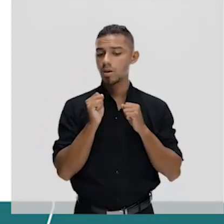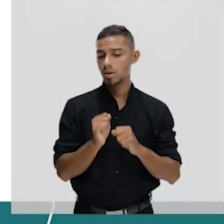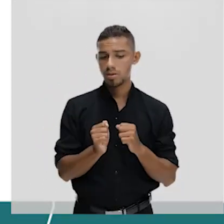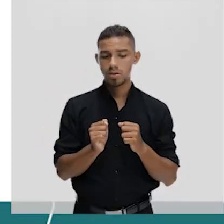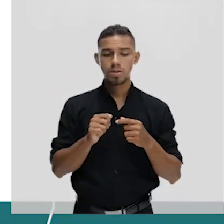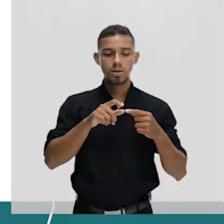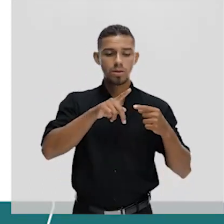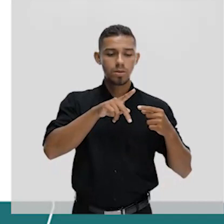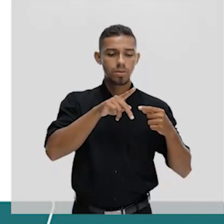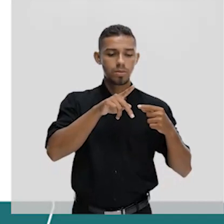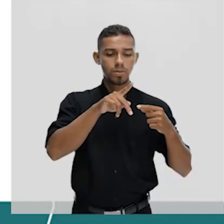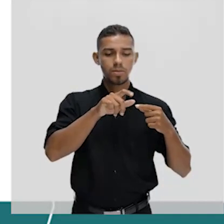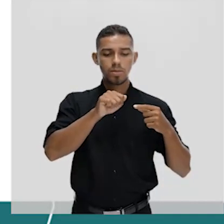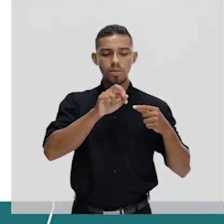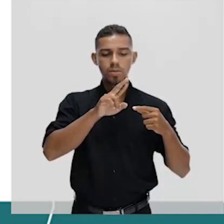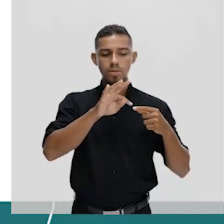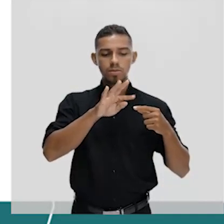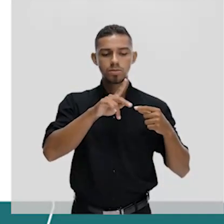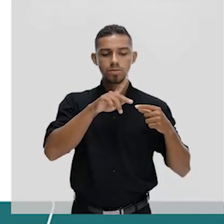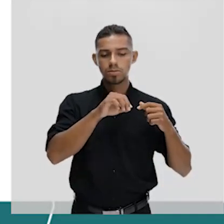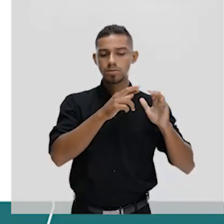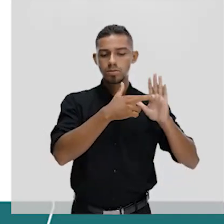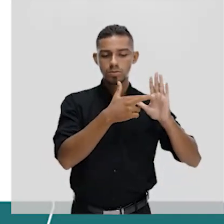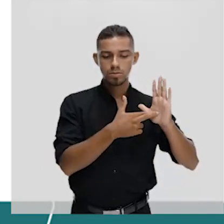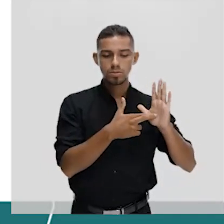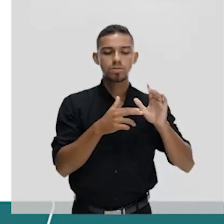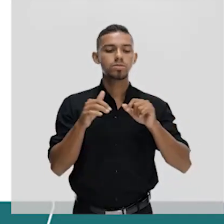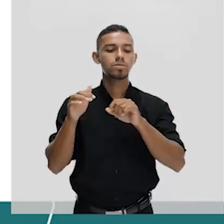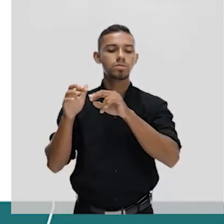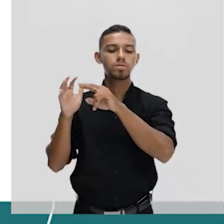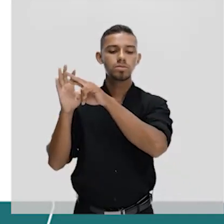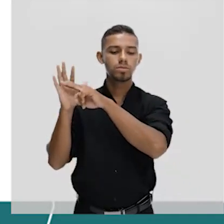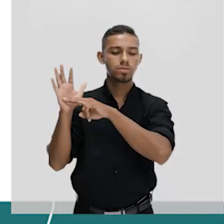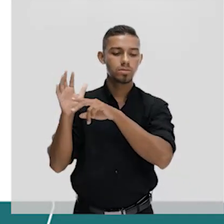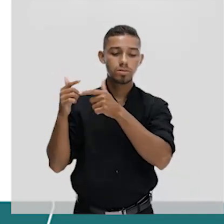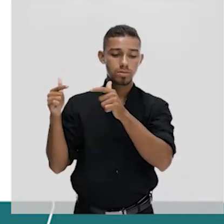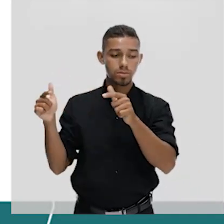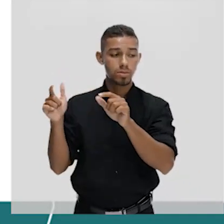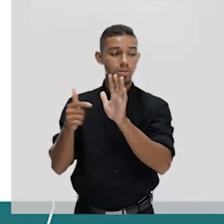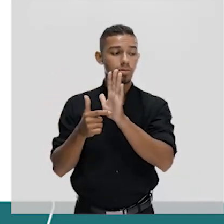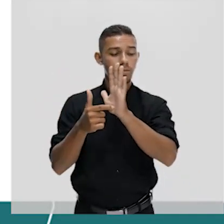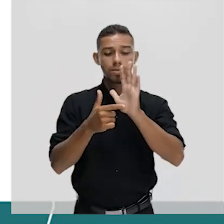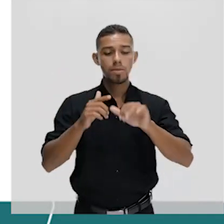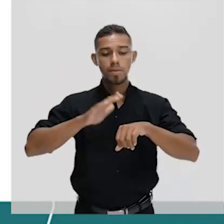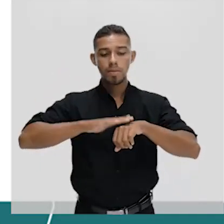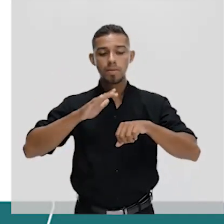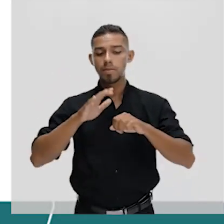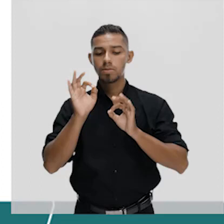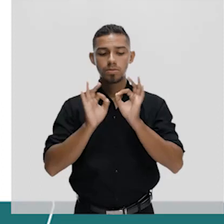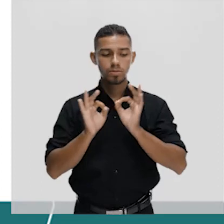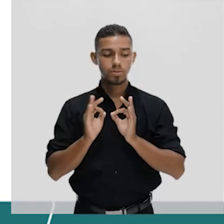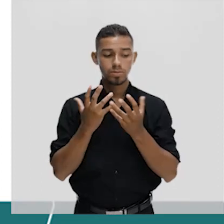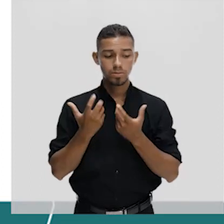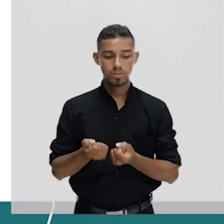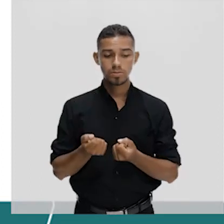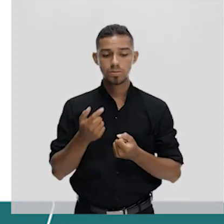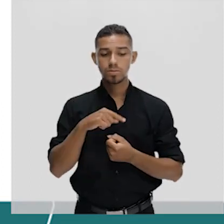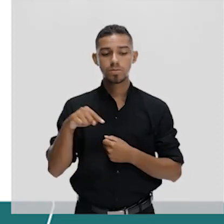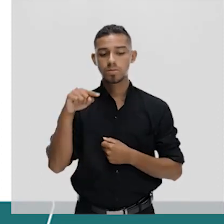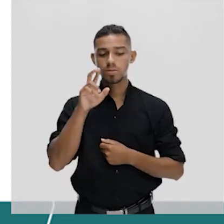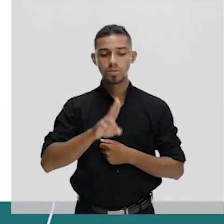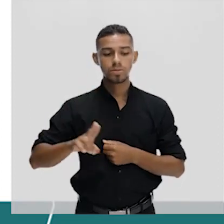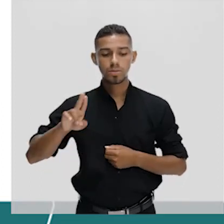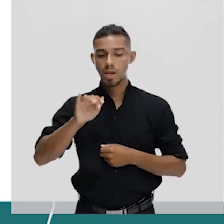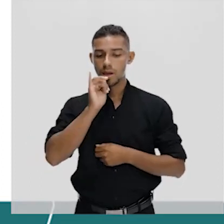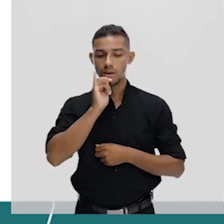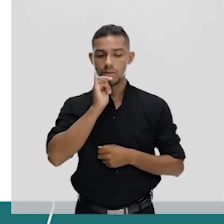irregular são assim chamados de verbos abundantes, pelo fato de apresentar mais do que uma forma aceitável de